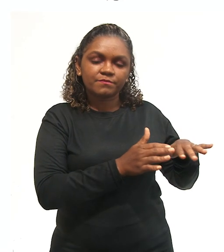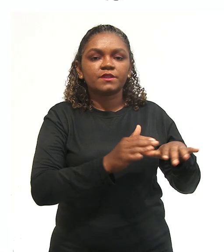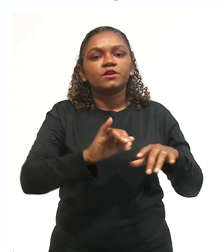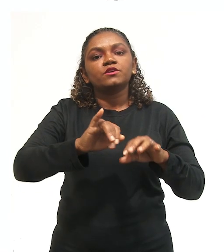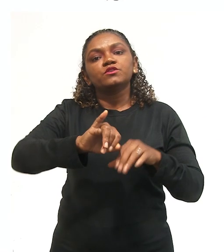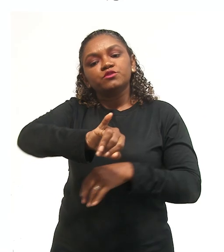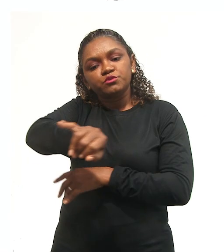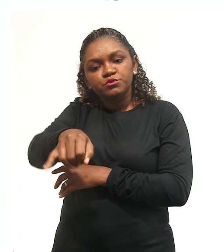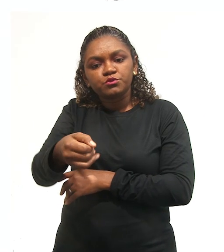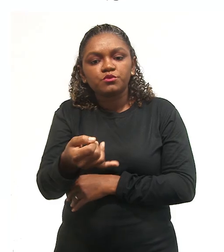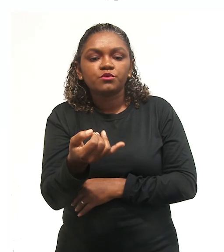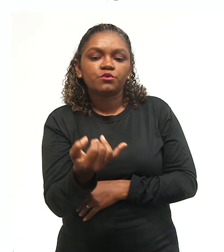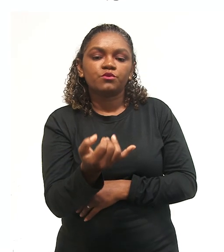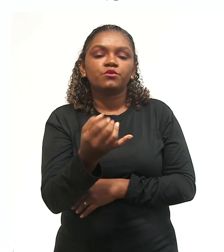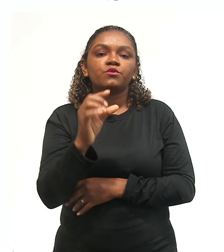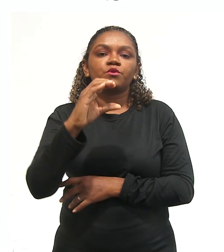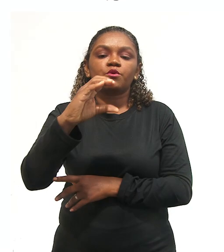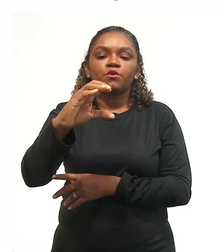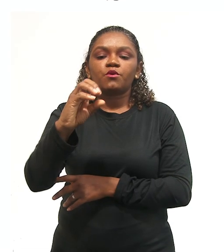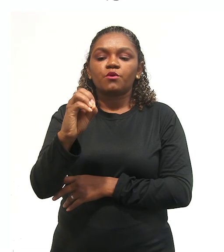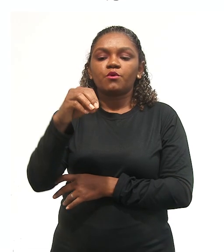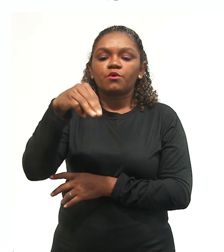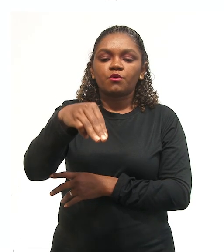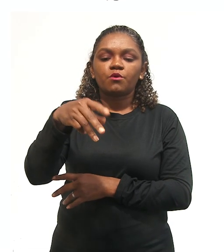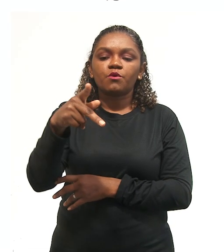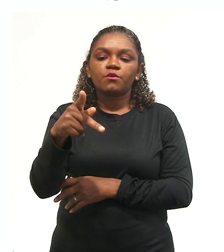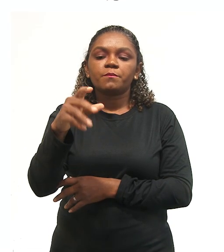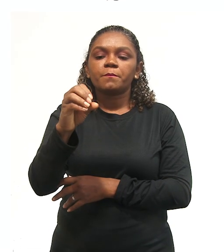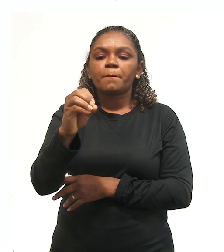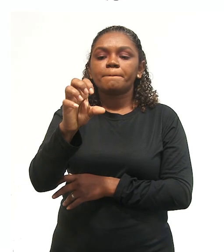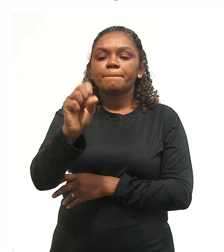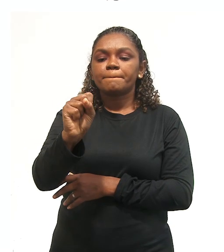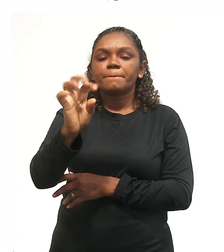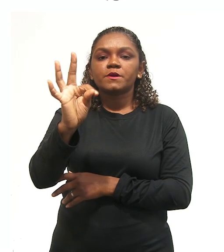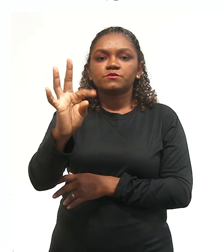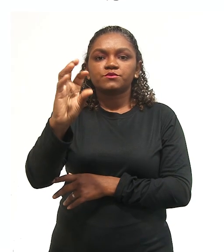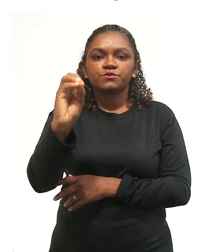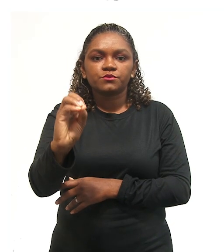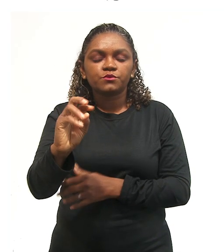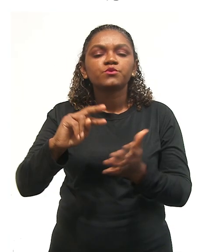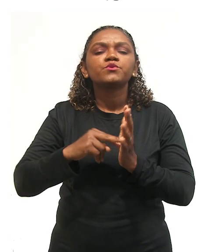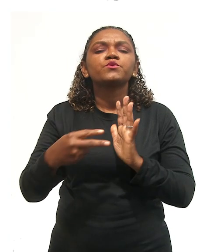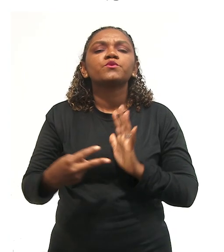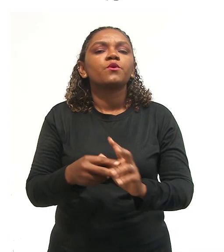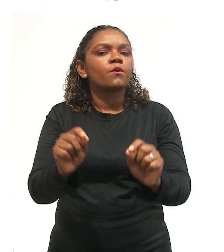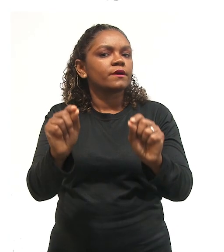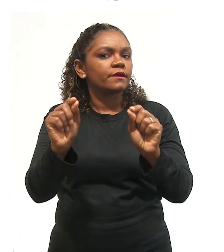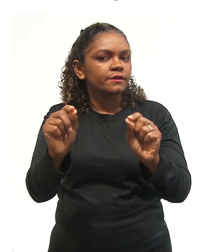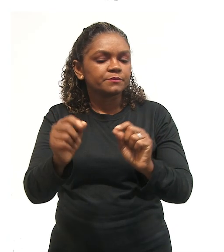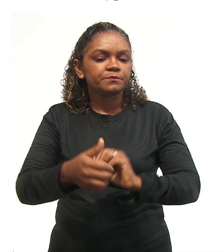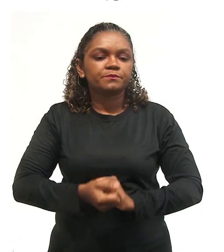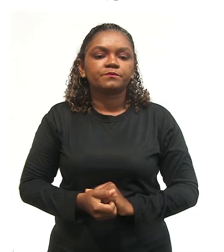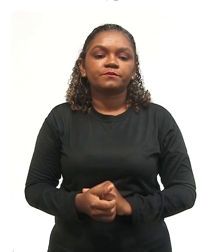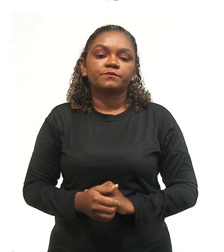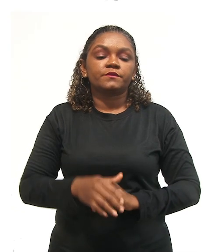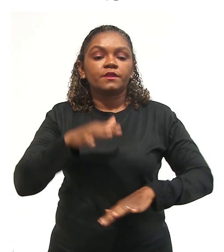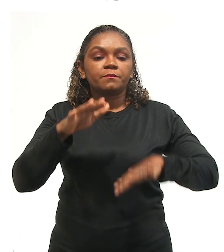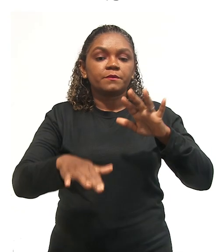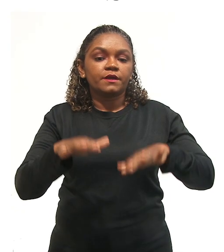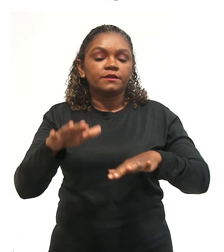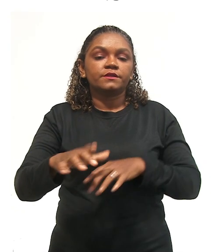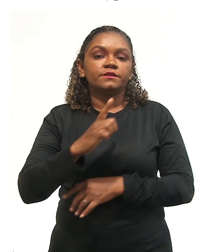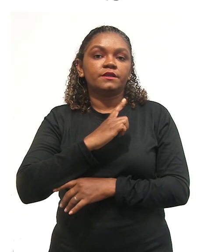composto? O juro composto, ele é o regime de capitalização em que os juros são calculados